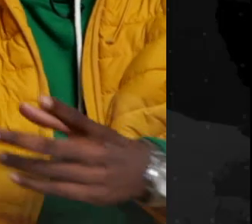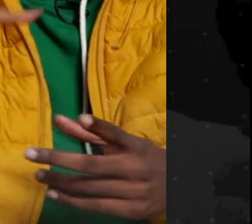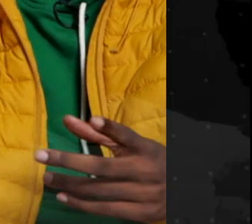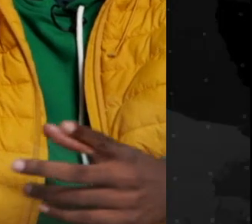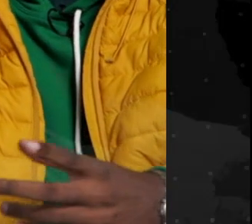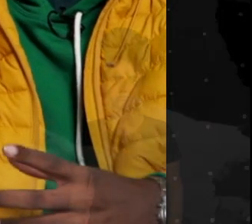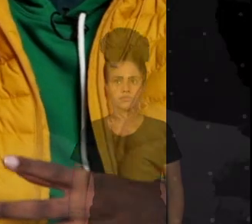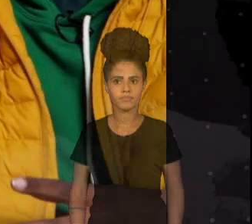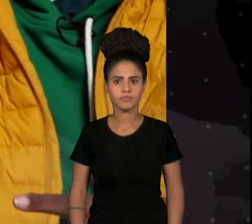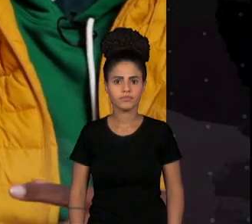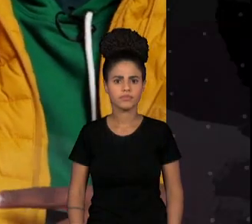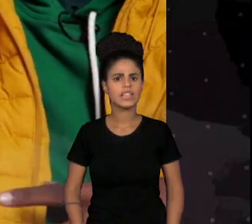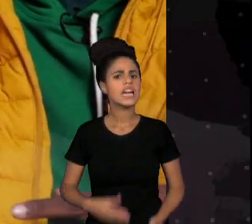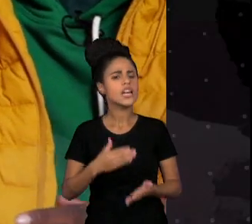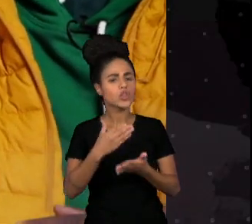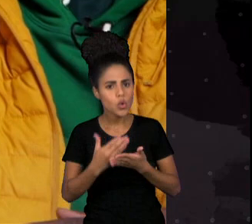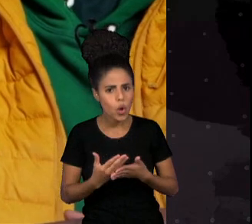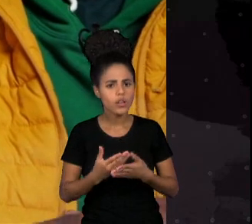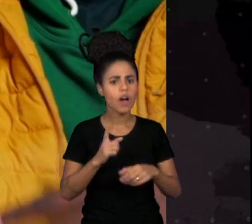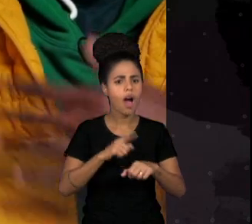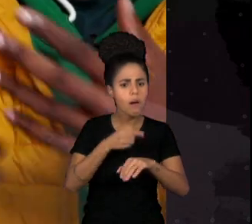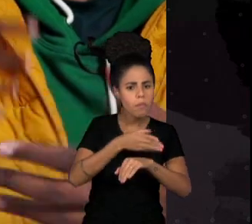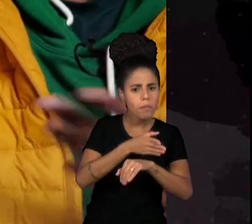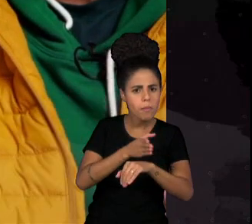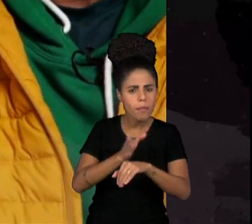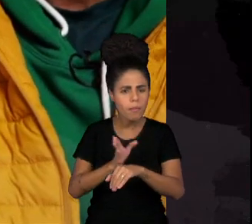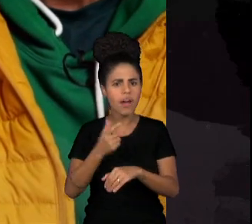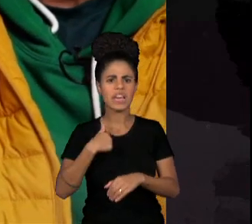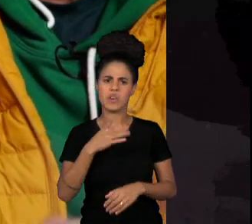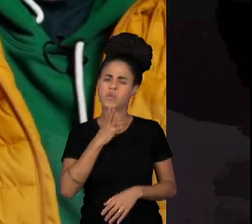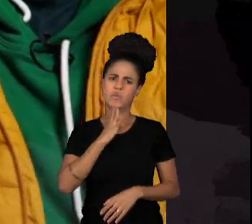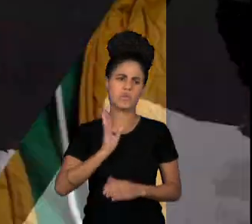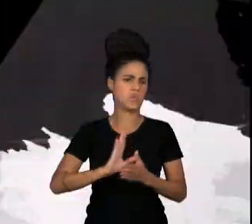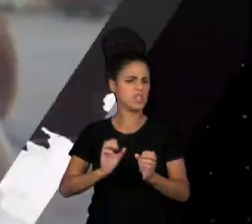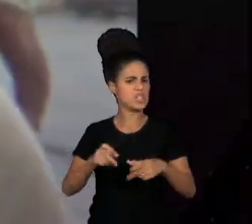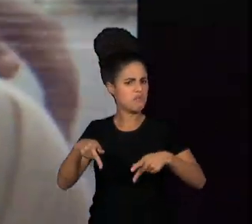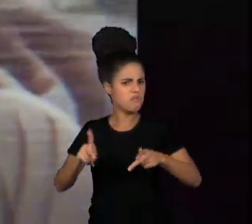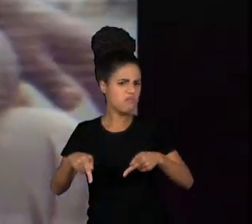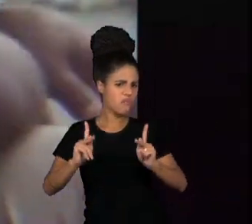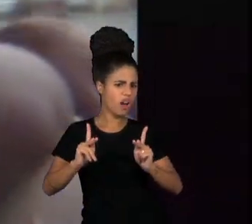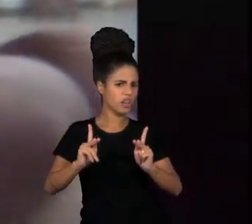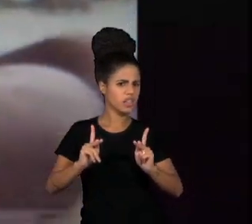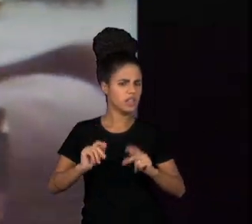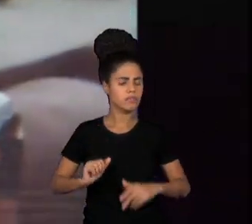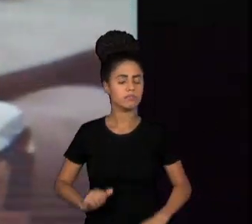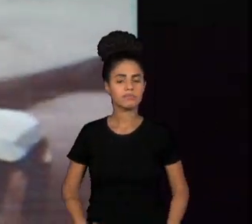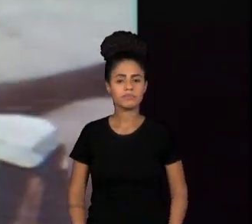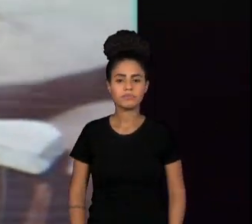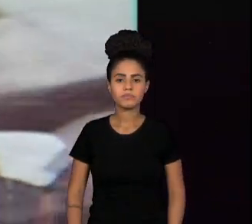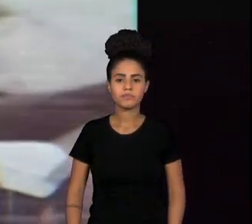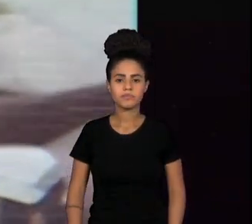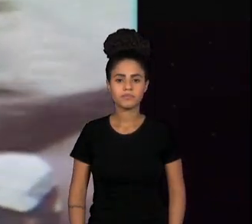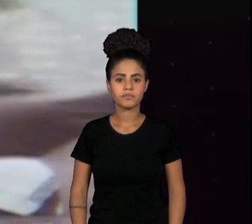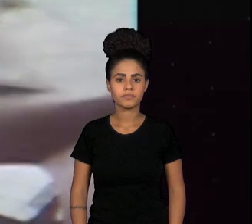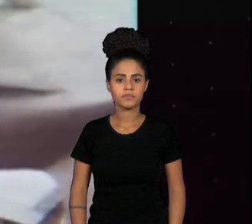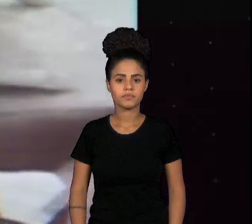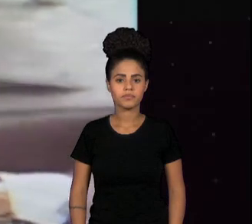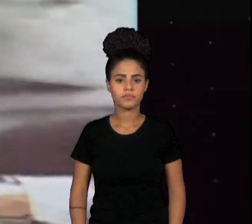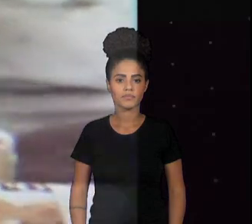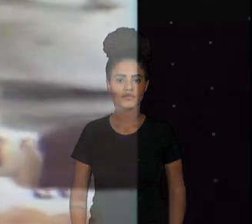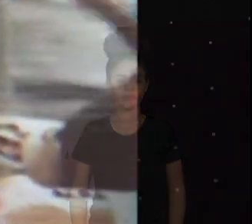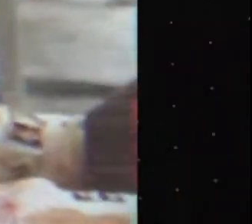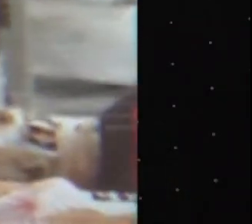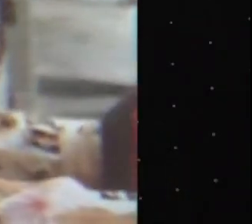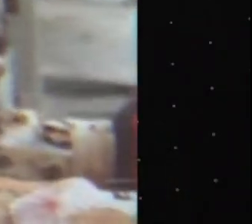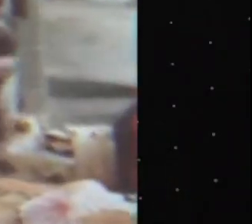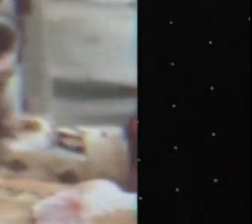Aí todo mundo me marcava, olha de onde o Rincon pegou, e eu nem conhecia. Isso eu nem conhecia. Meu verso é livre, ninguém me cancela. Tipo Mandela saindo